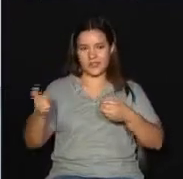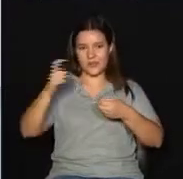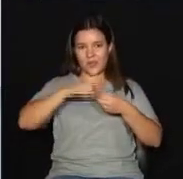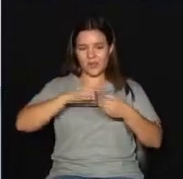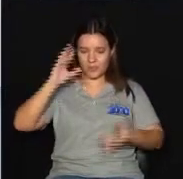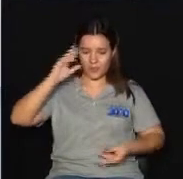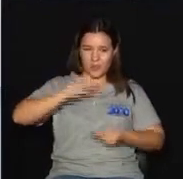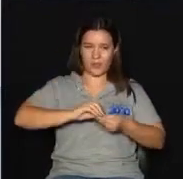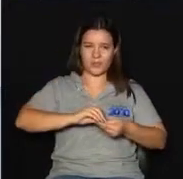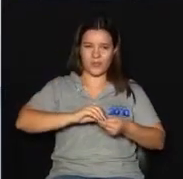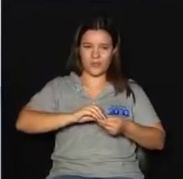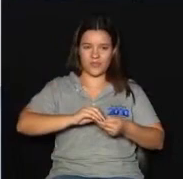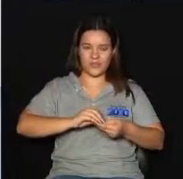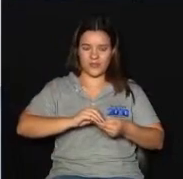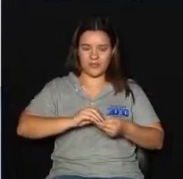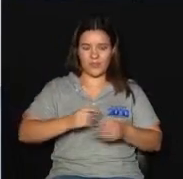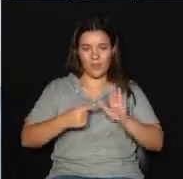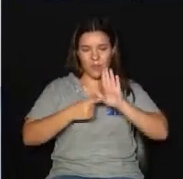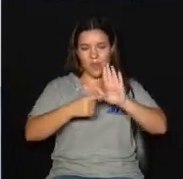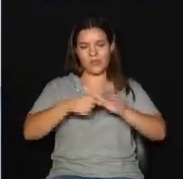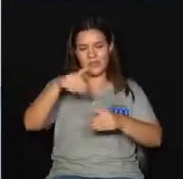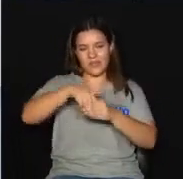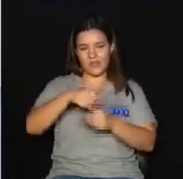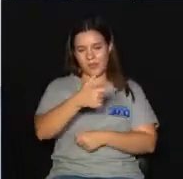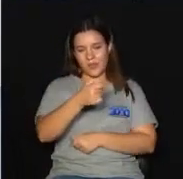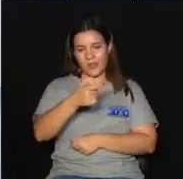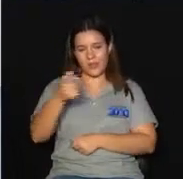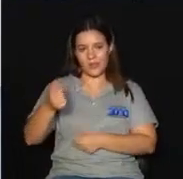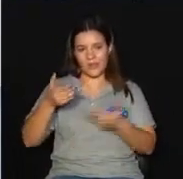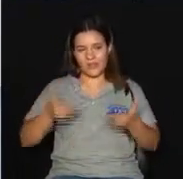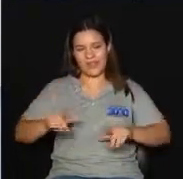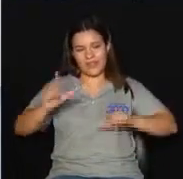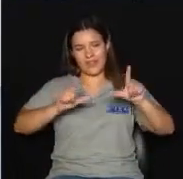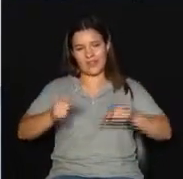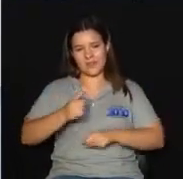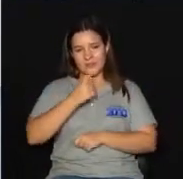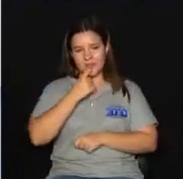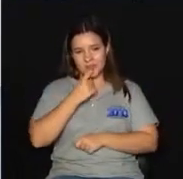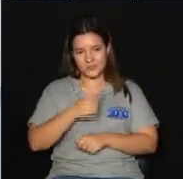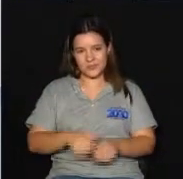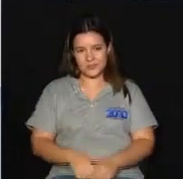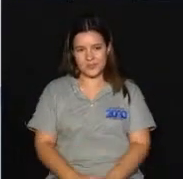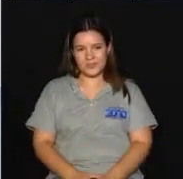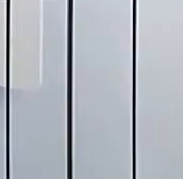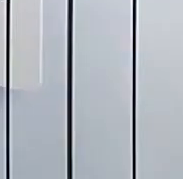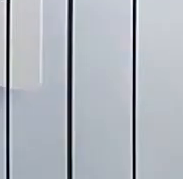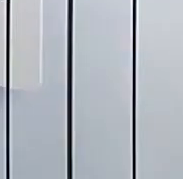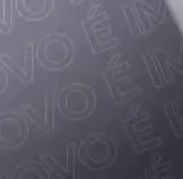fechamento. Cobertura das eleições 2020 é aqui na TV Câmara Campinas.